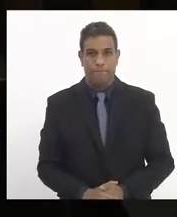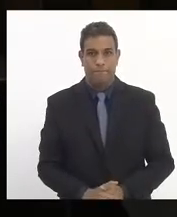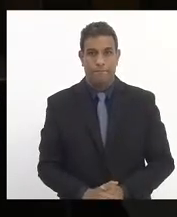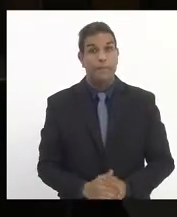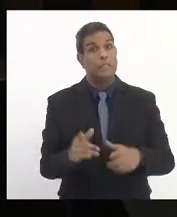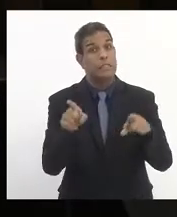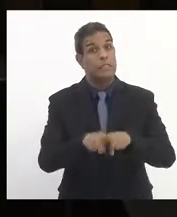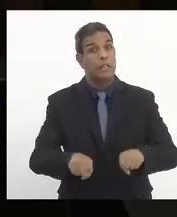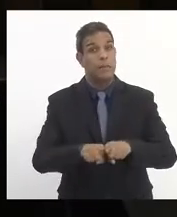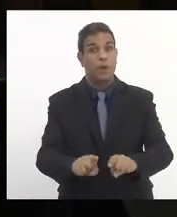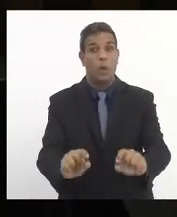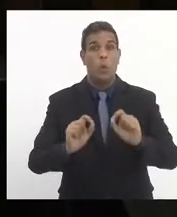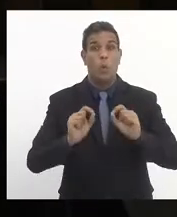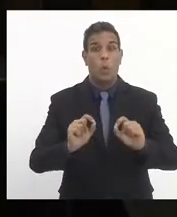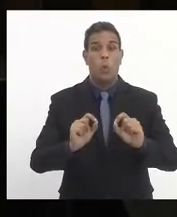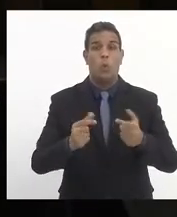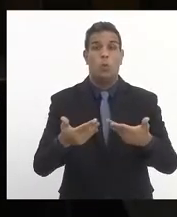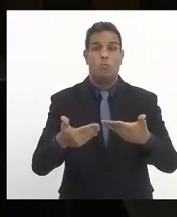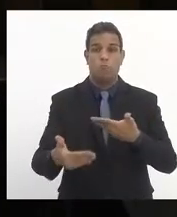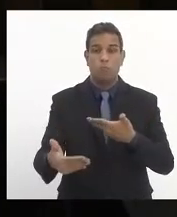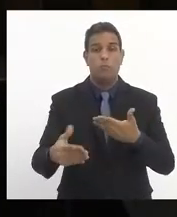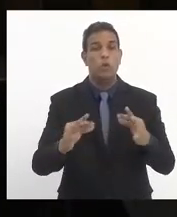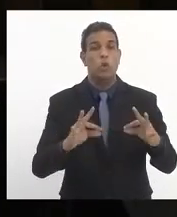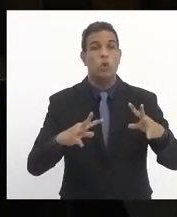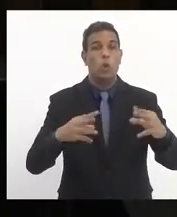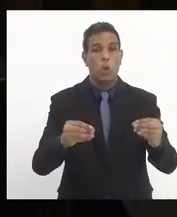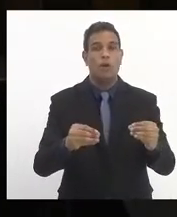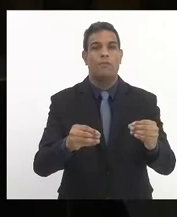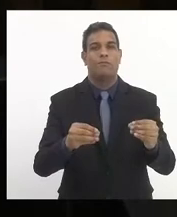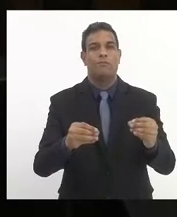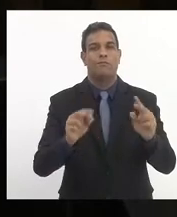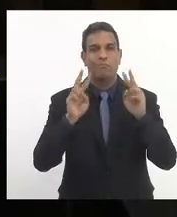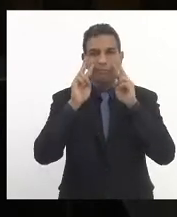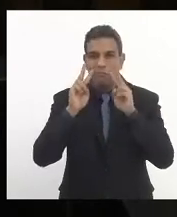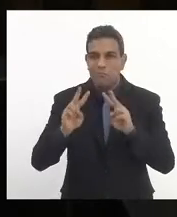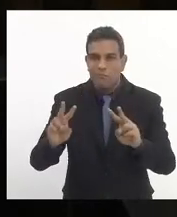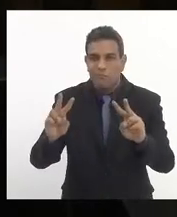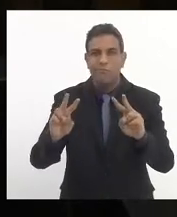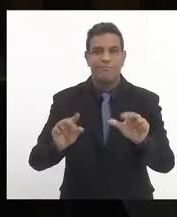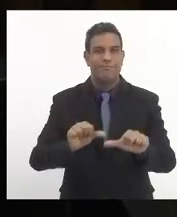Além do mais, todos querem transformar,